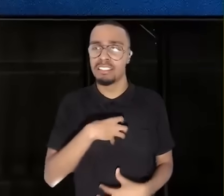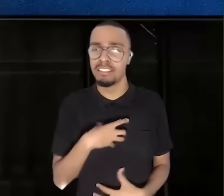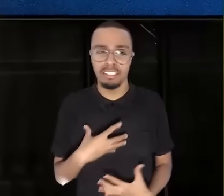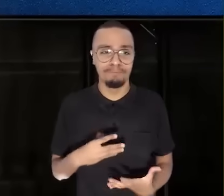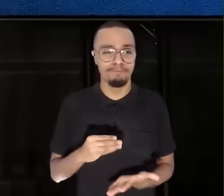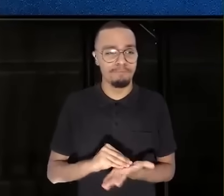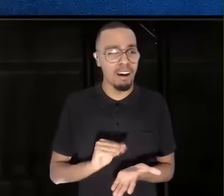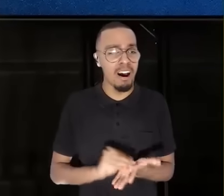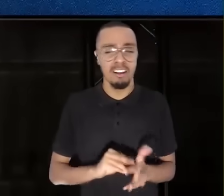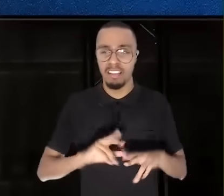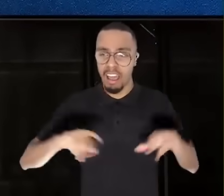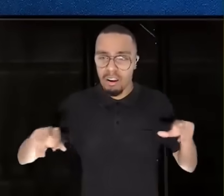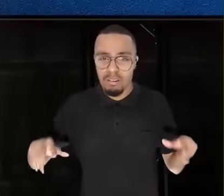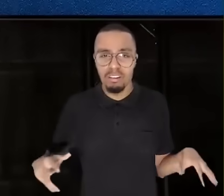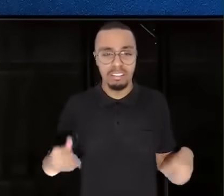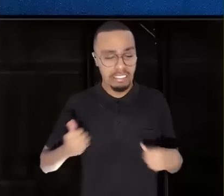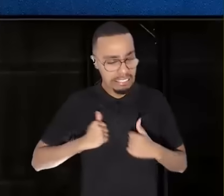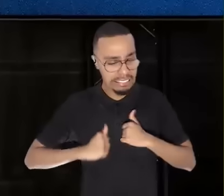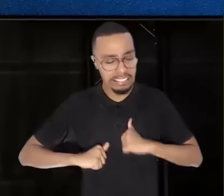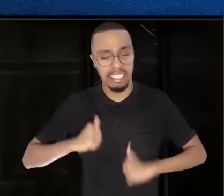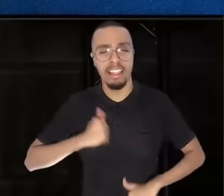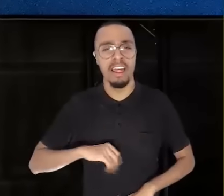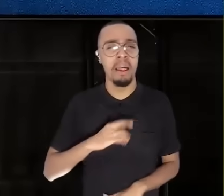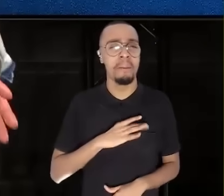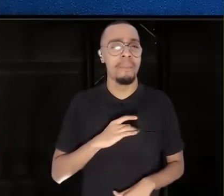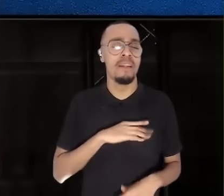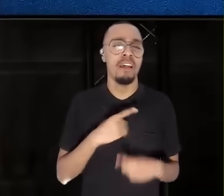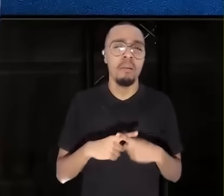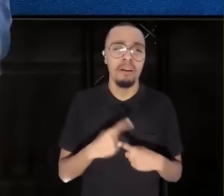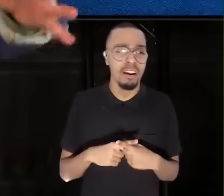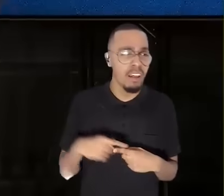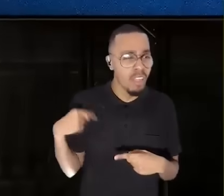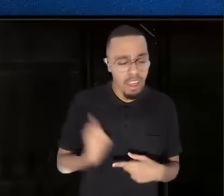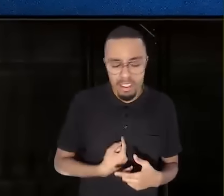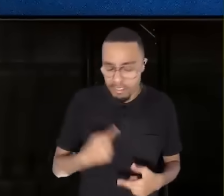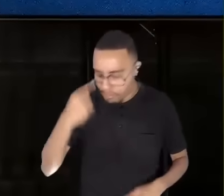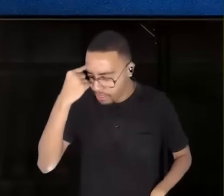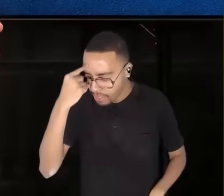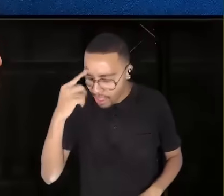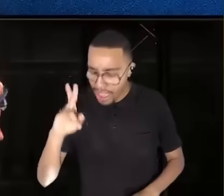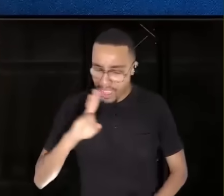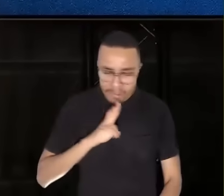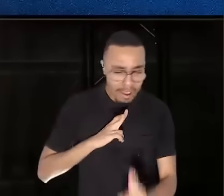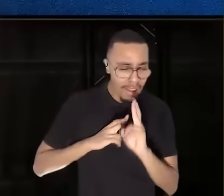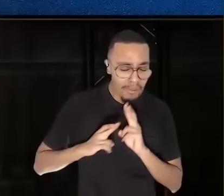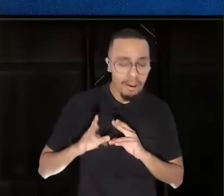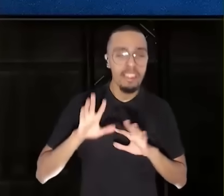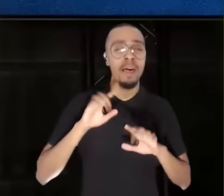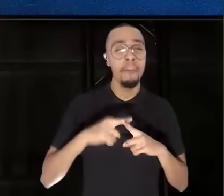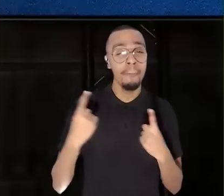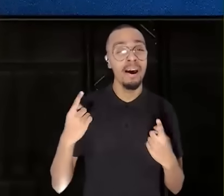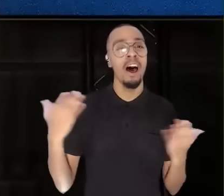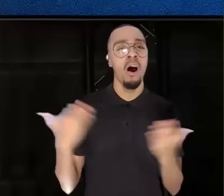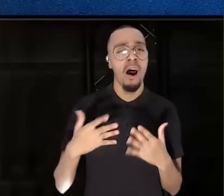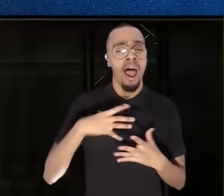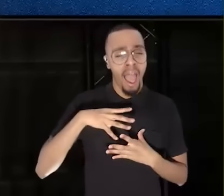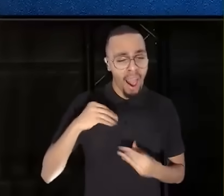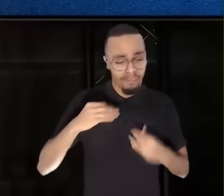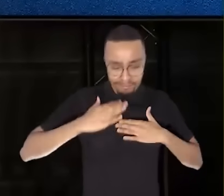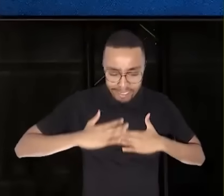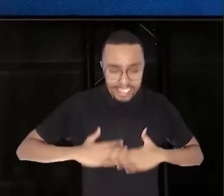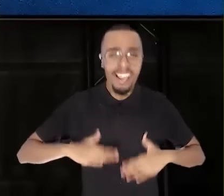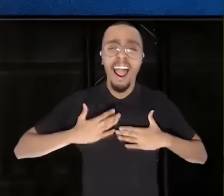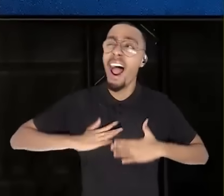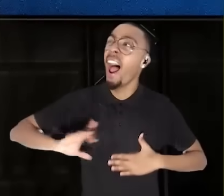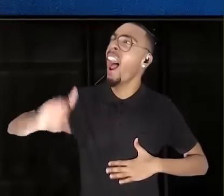é difícil lidar com a ansiedade, é difícil lidar com o medo, porque para nós tudo tem que ter uma resposta. Mas descanse a sua alma. Deus criou